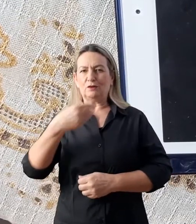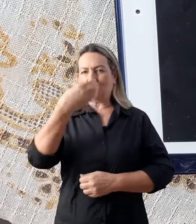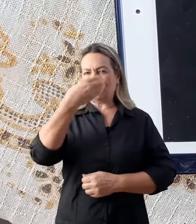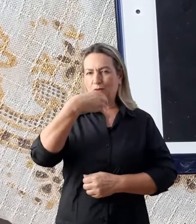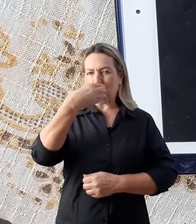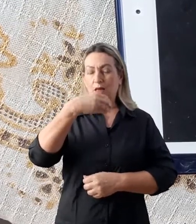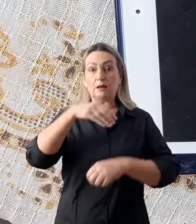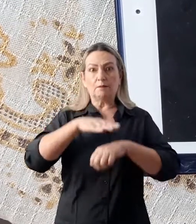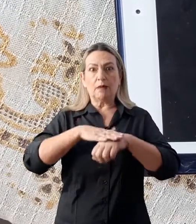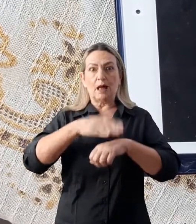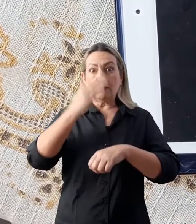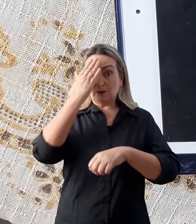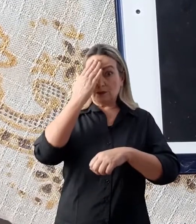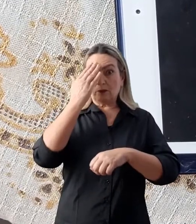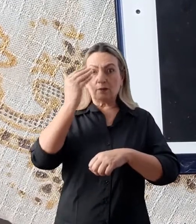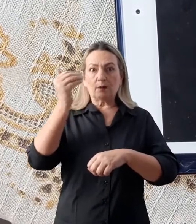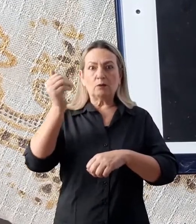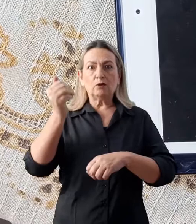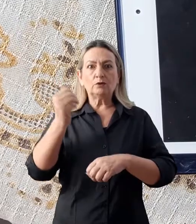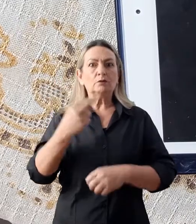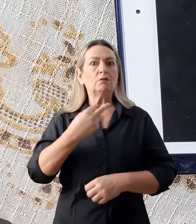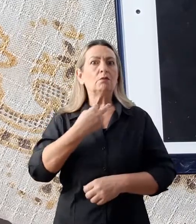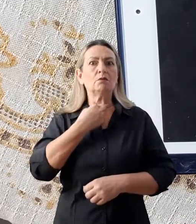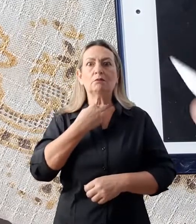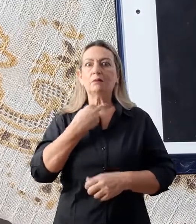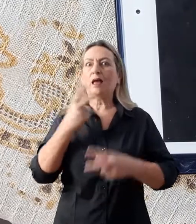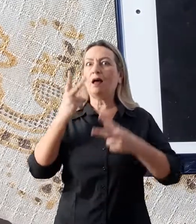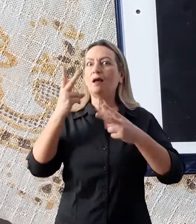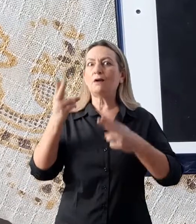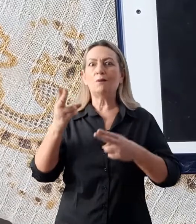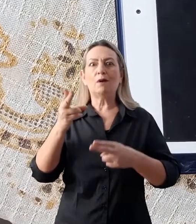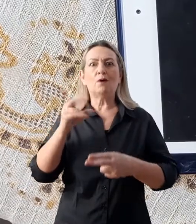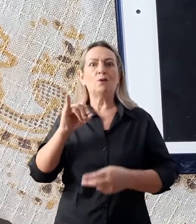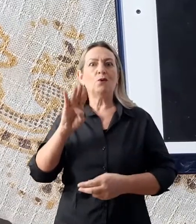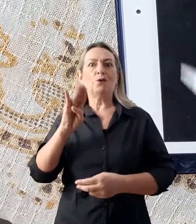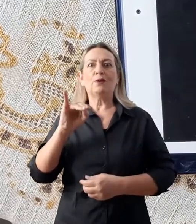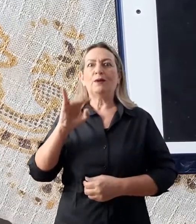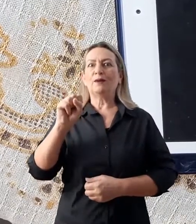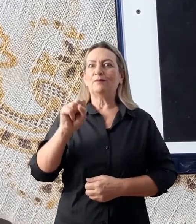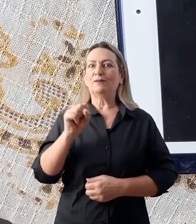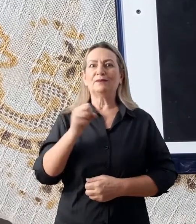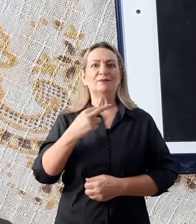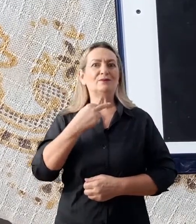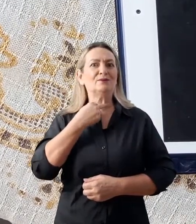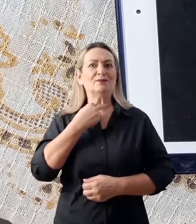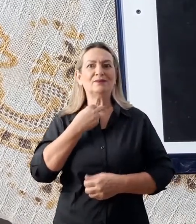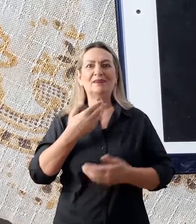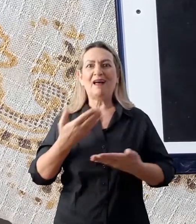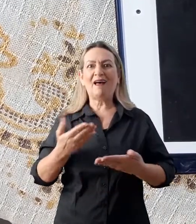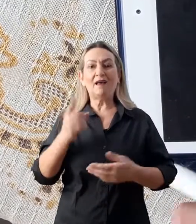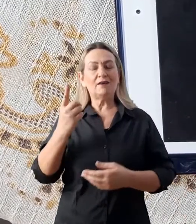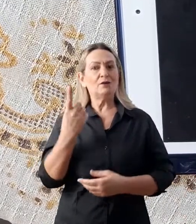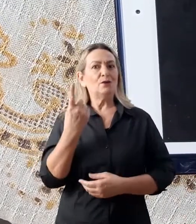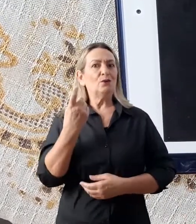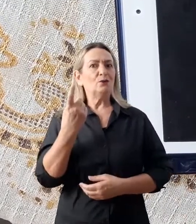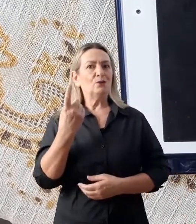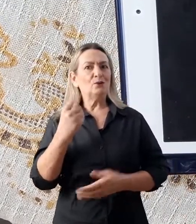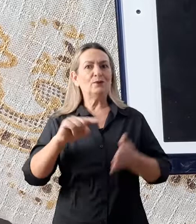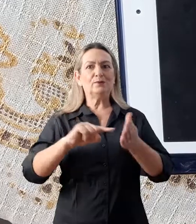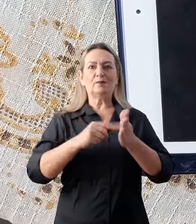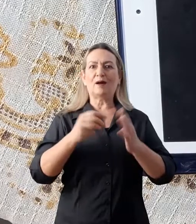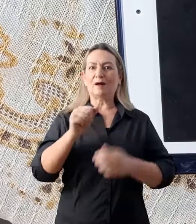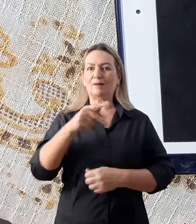não tem, que é essa forma de você montar as divisões com quantas aliás, para